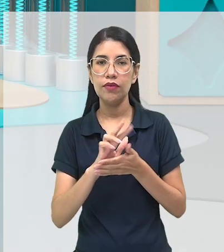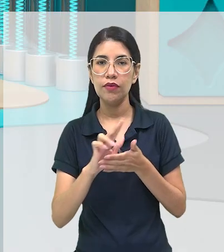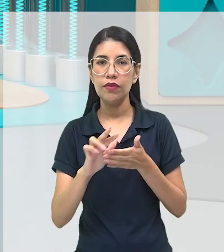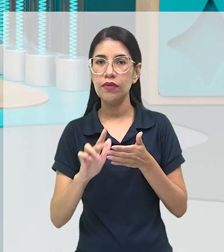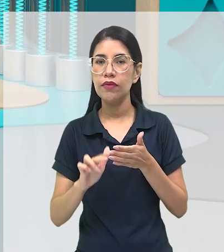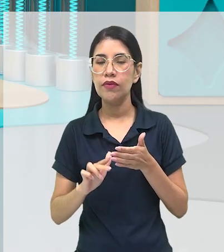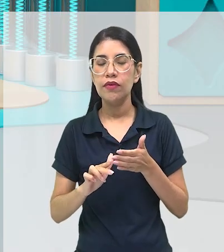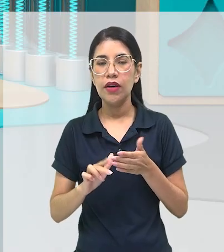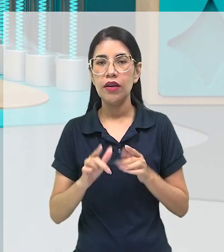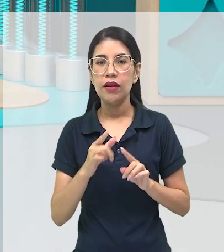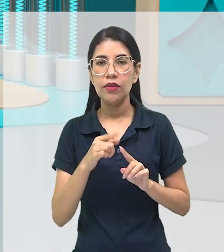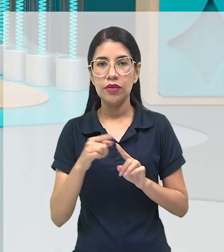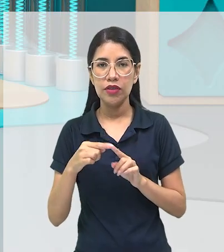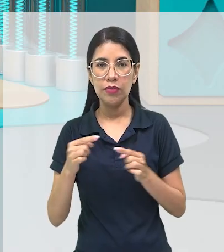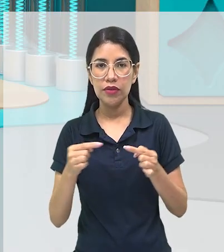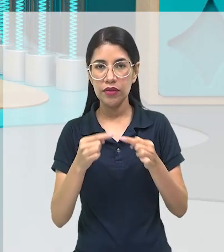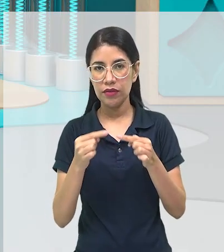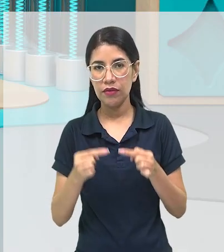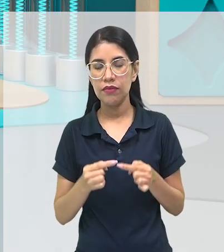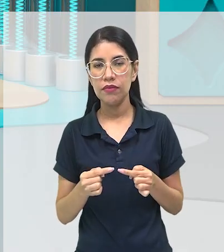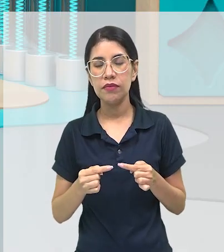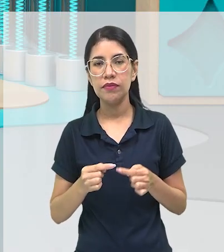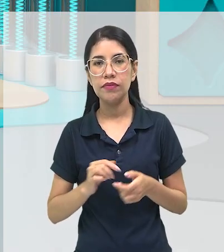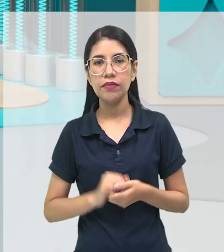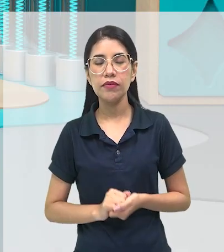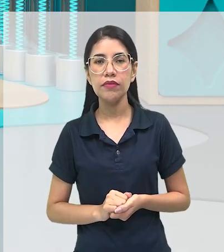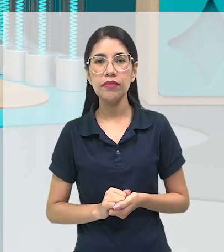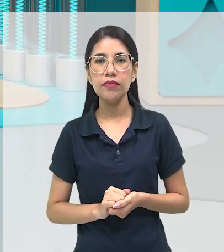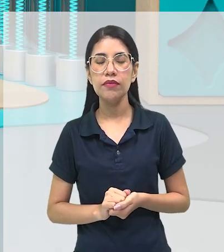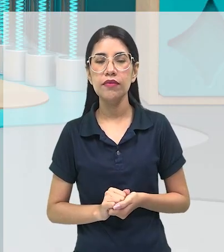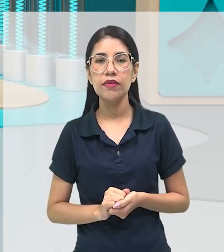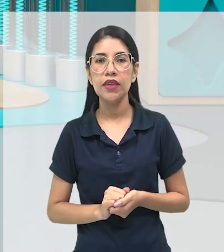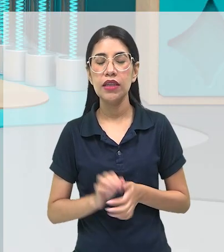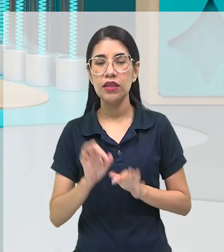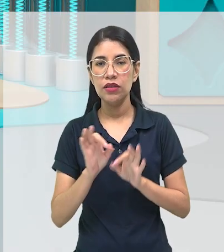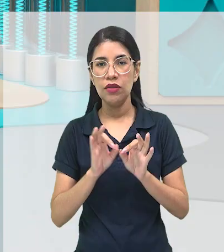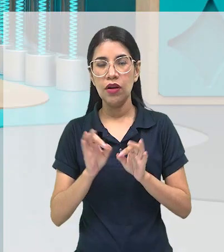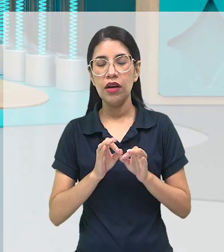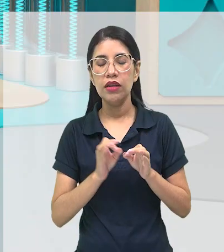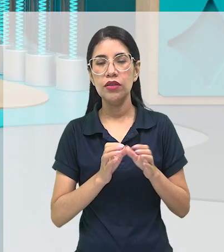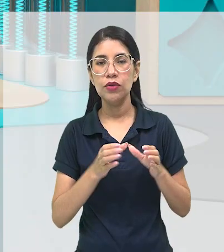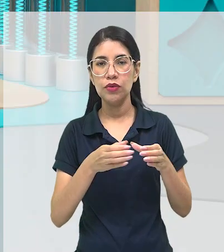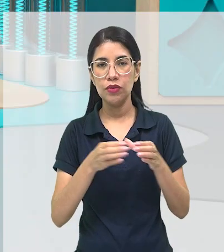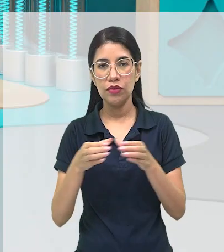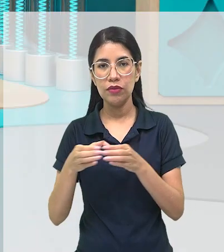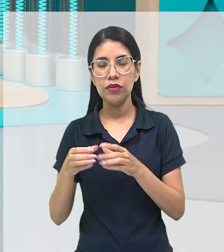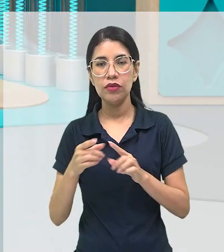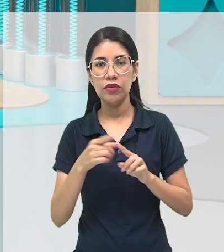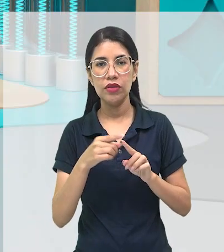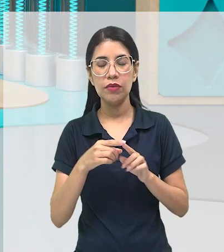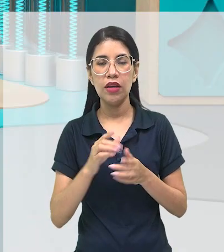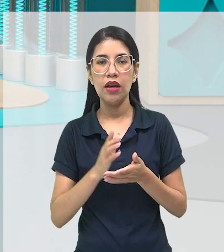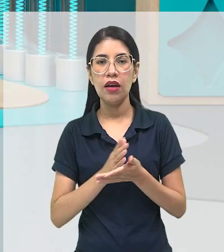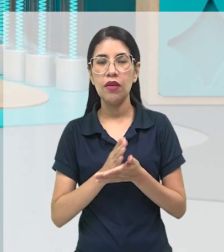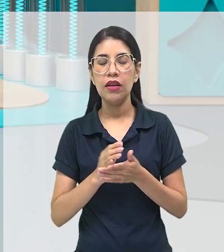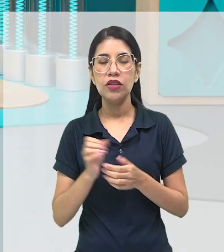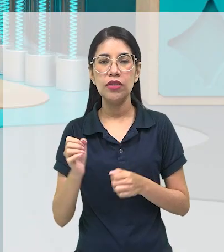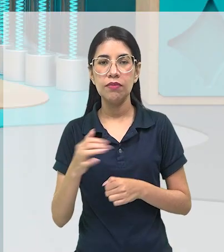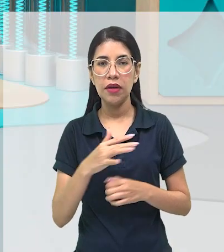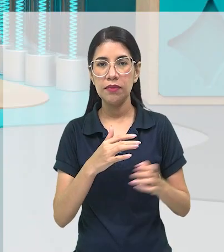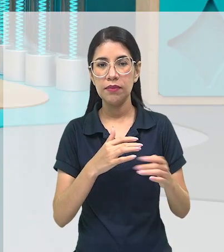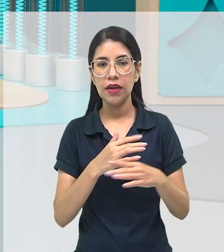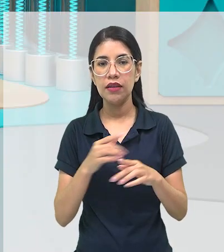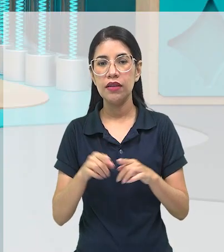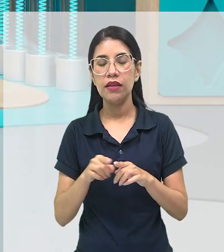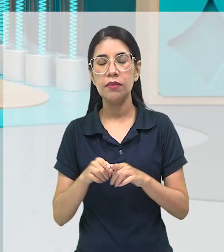diversas categorias, né? Vou colocar assim, a gente classifica ele nessas categorias de esporte. Vamos ter os esportes de invasão, de campo e